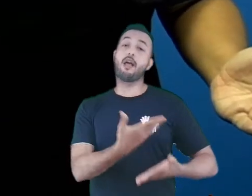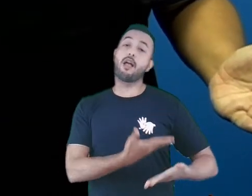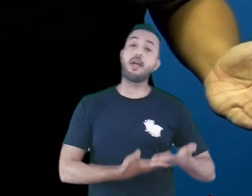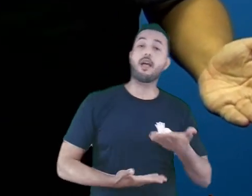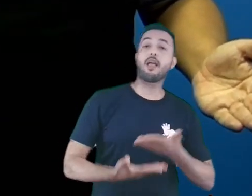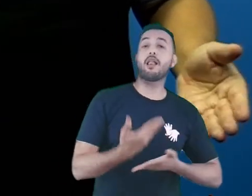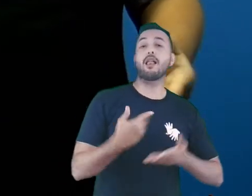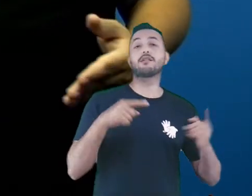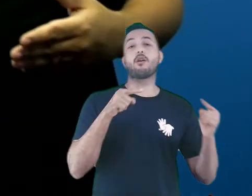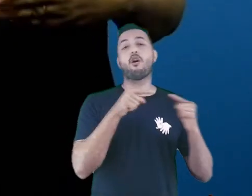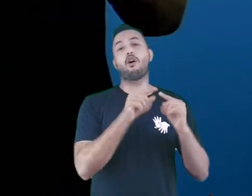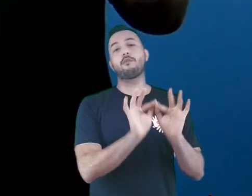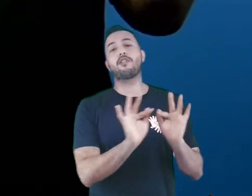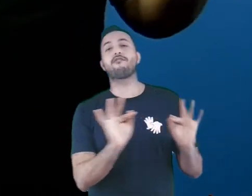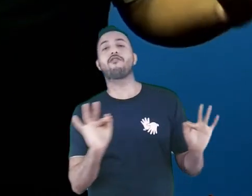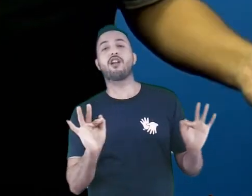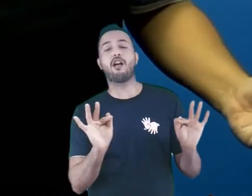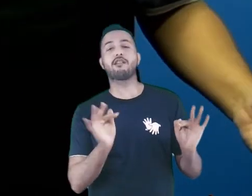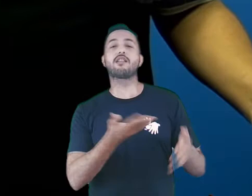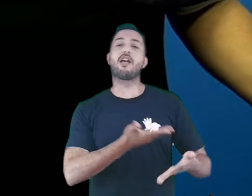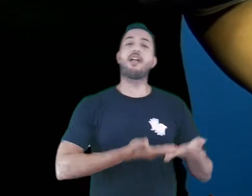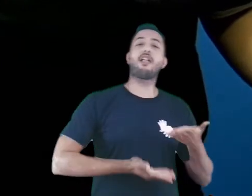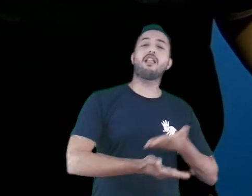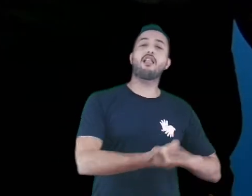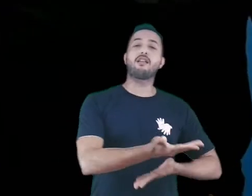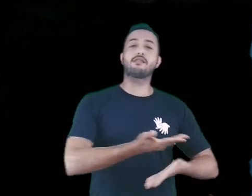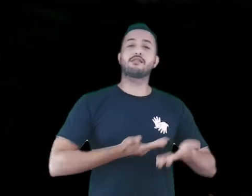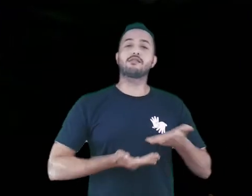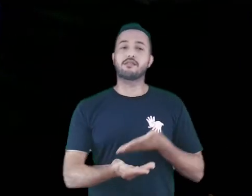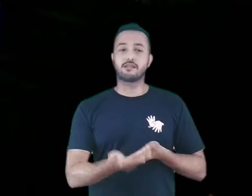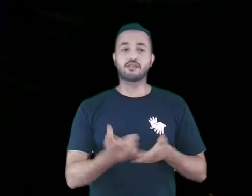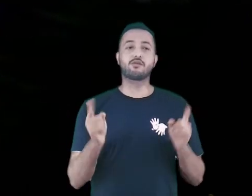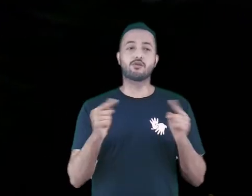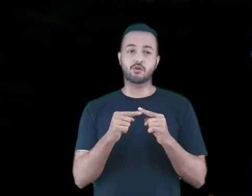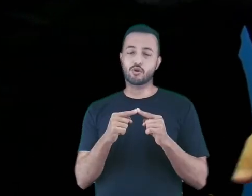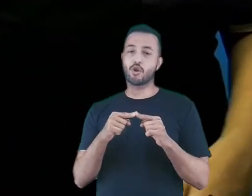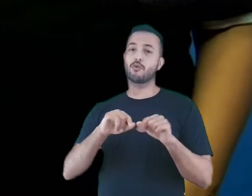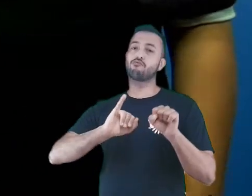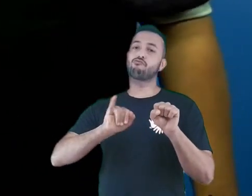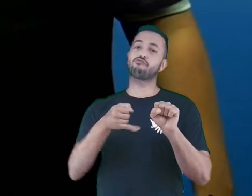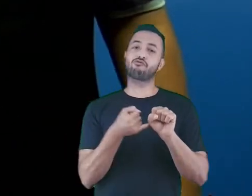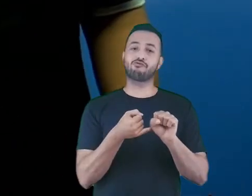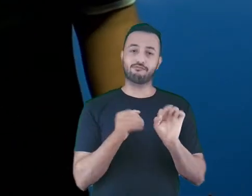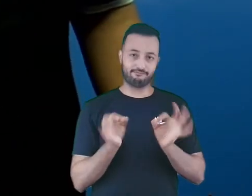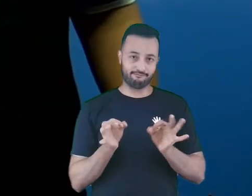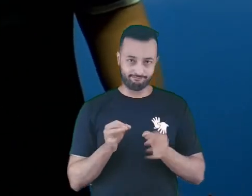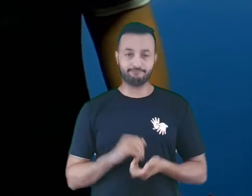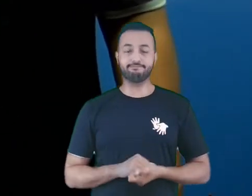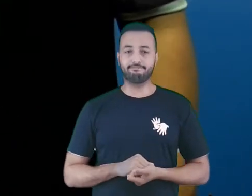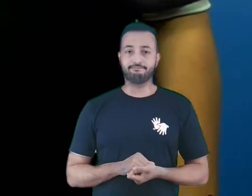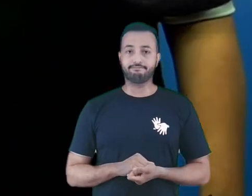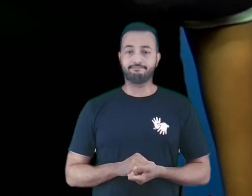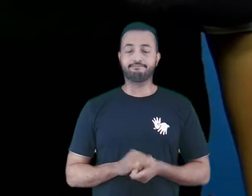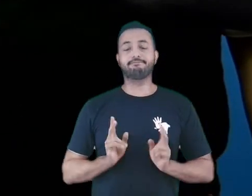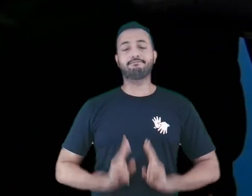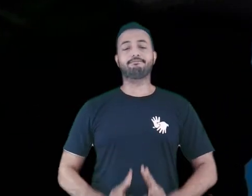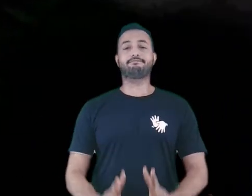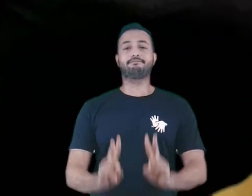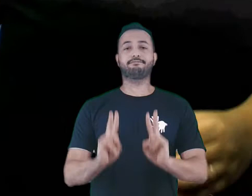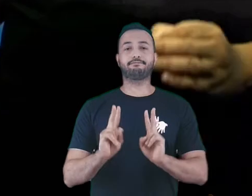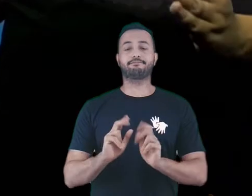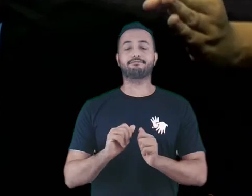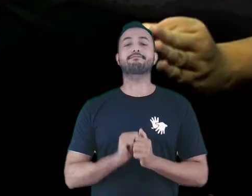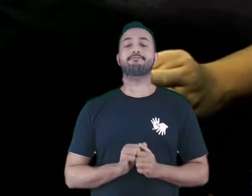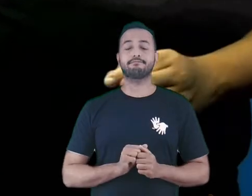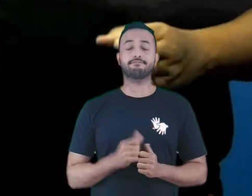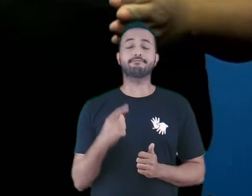com a frase, tá bom? Ele tem uma relação com o sujeito, tá bom, gente? Vamos para os próximos.